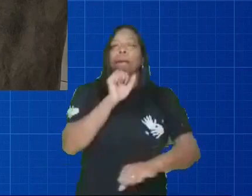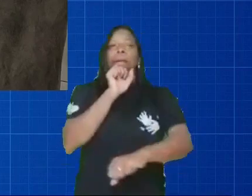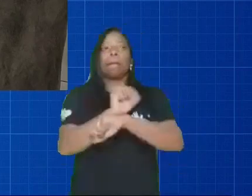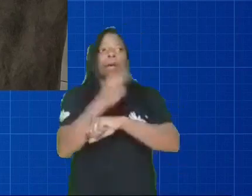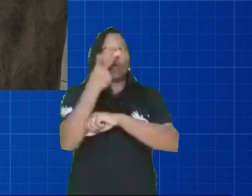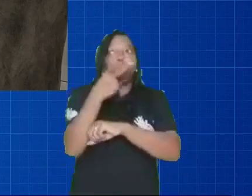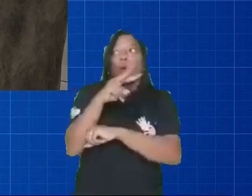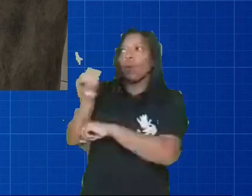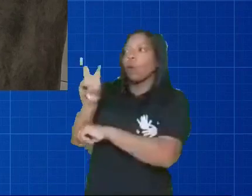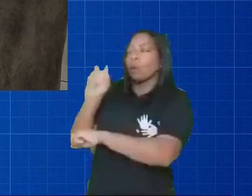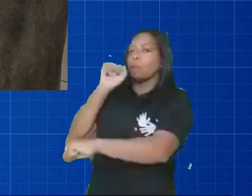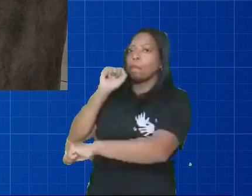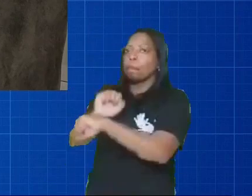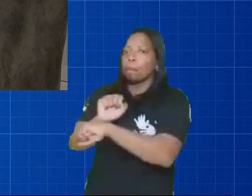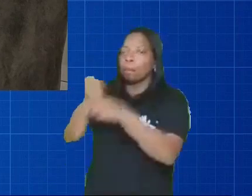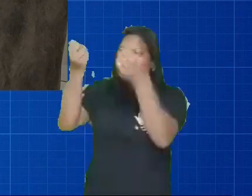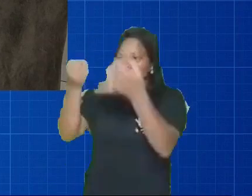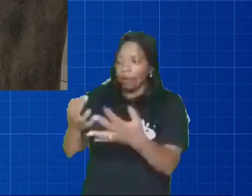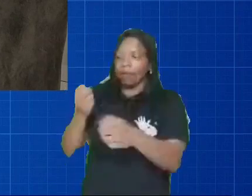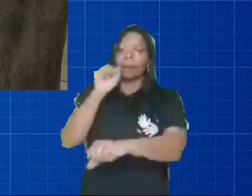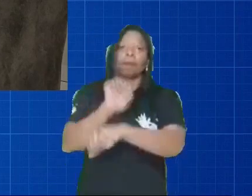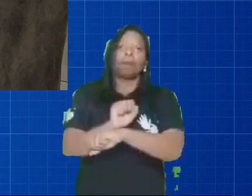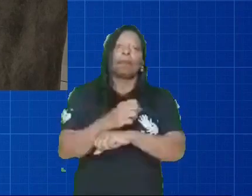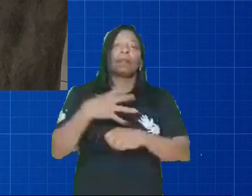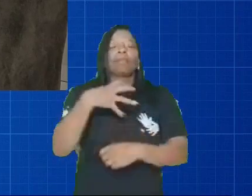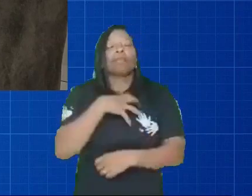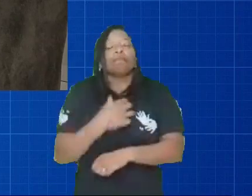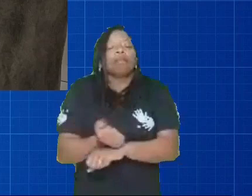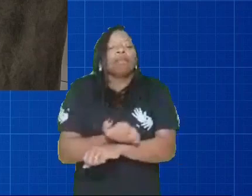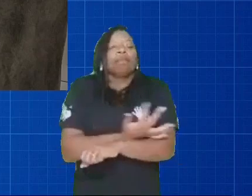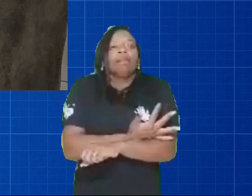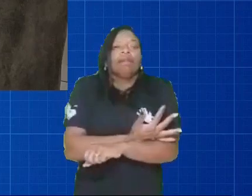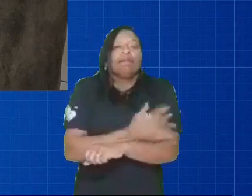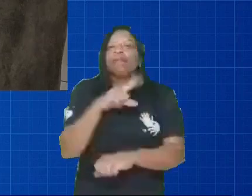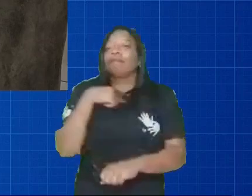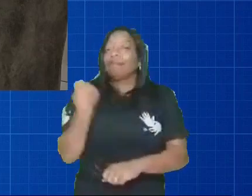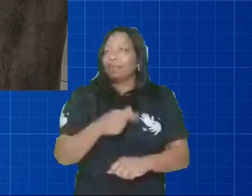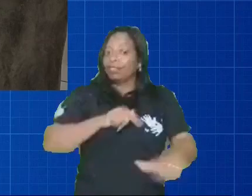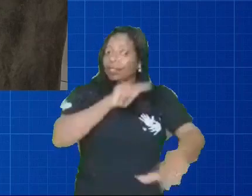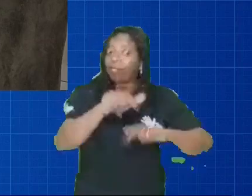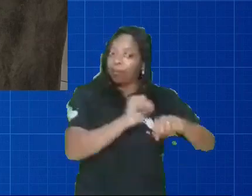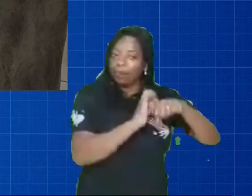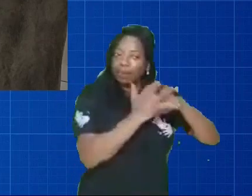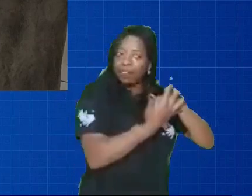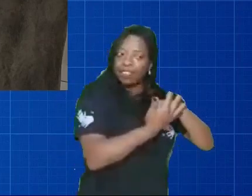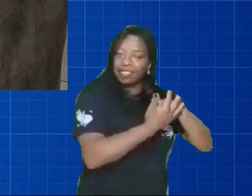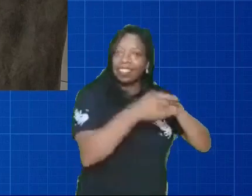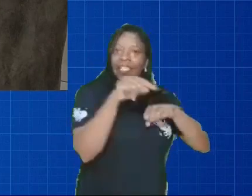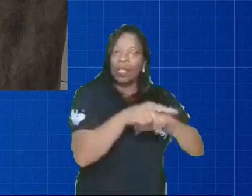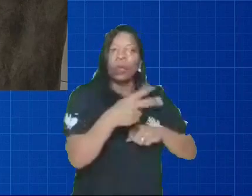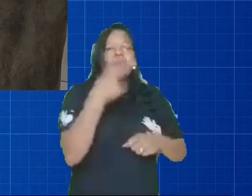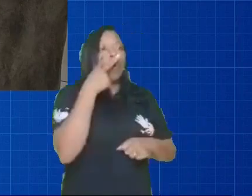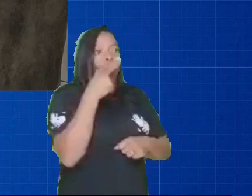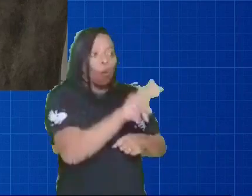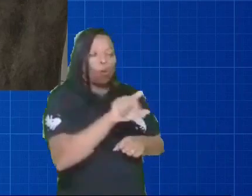para sentir. E a gente trabalhou numa época de pandemia muito sobre isso também, que depois a gente trouxe para a prática depois da pandemia, porque fez muito